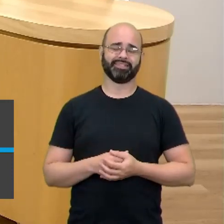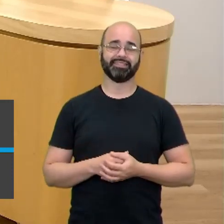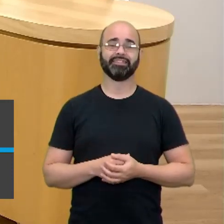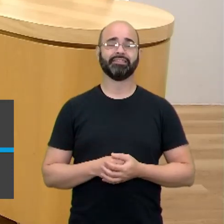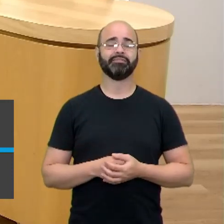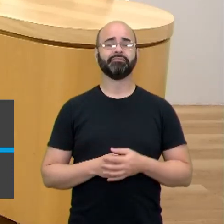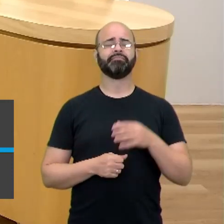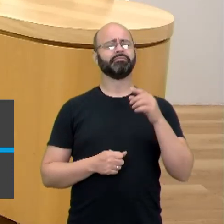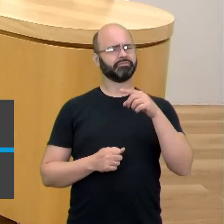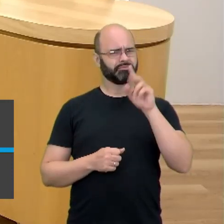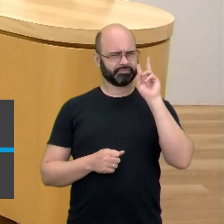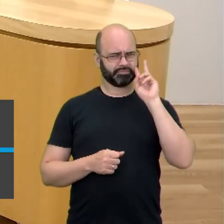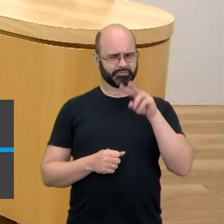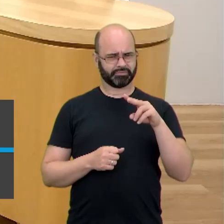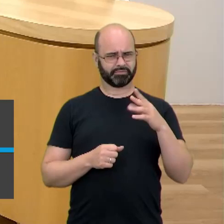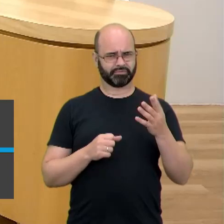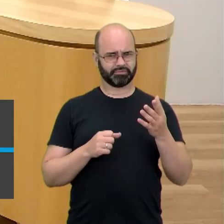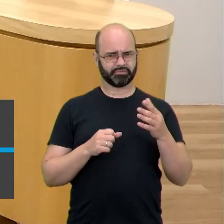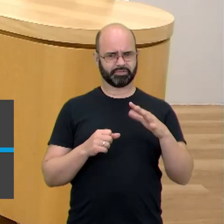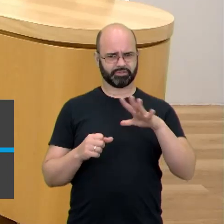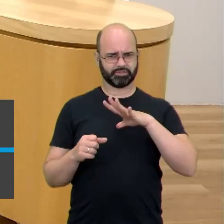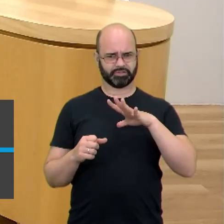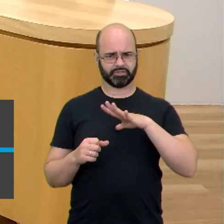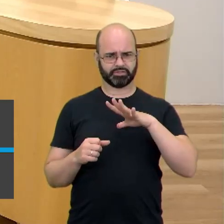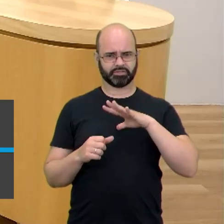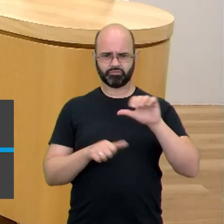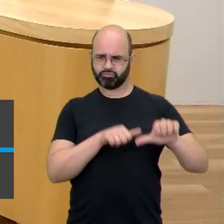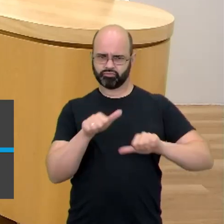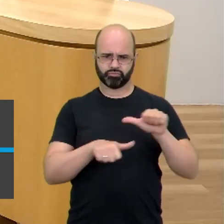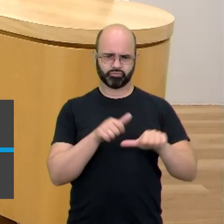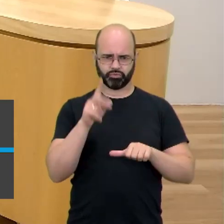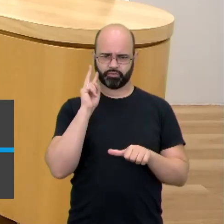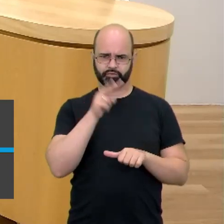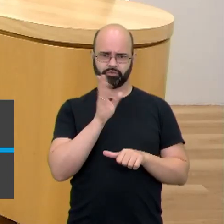curta, você viu mudanças na cidade de Ademar já?